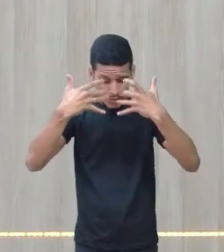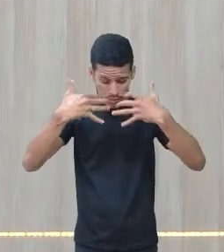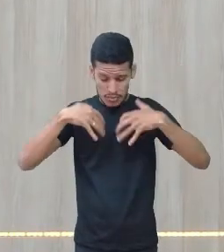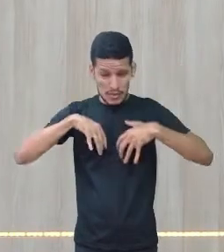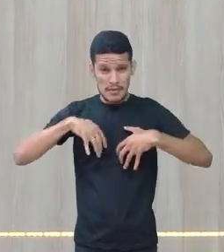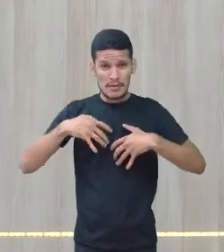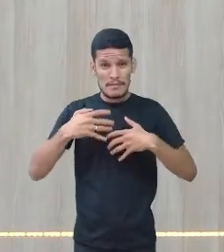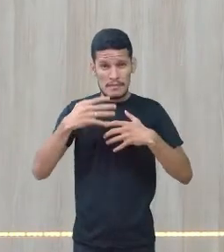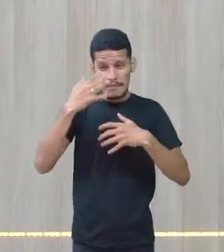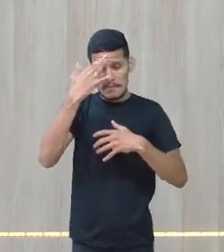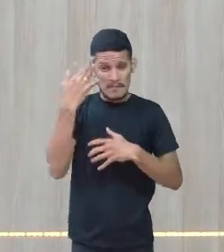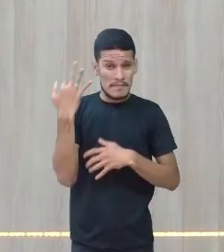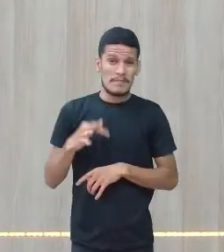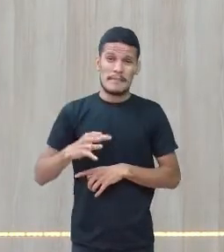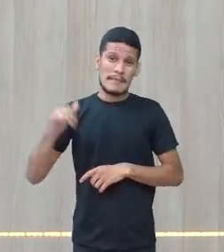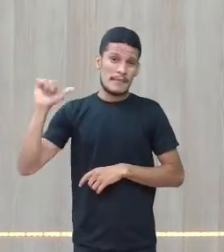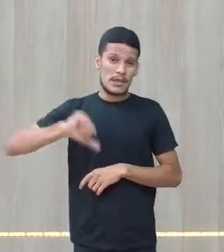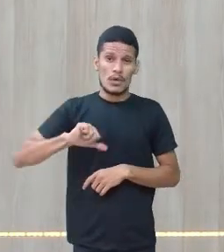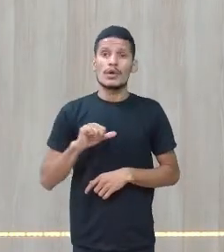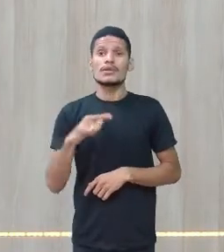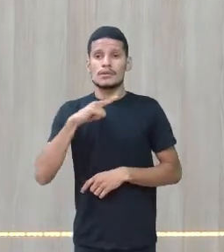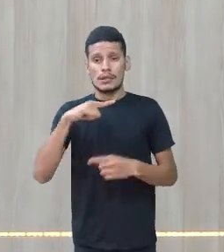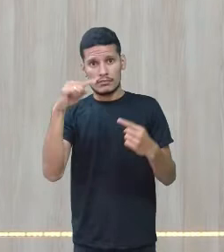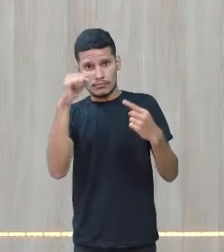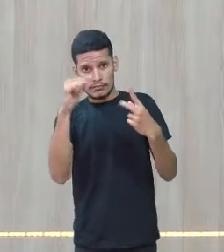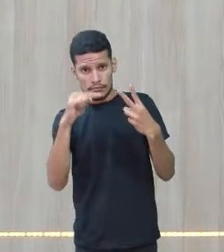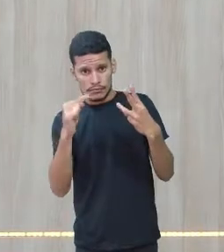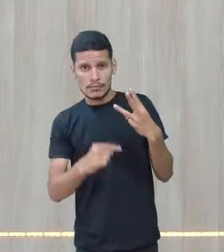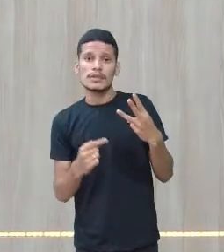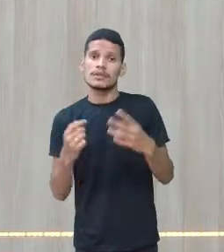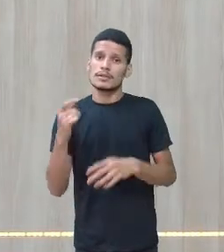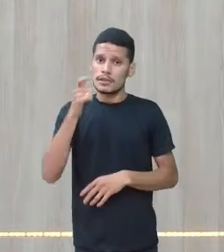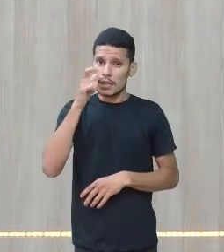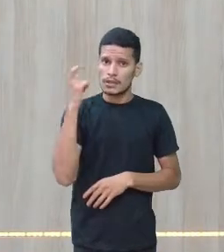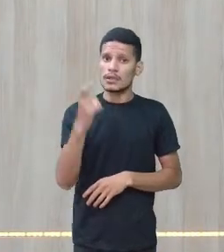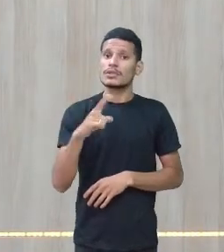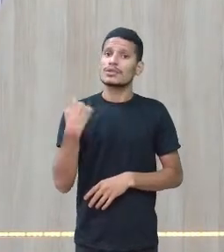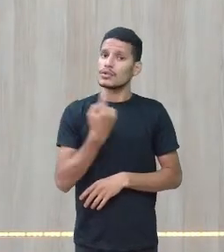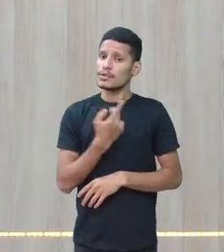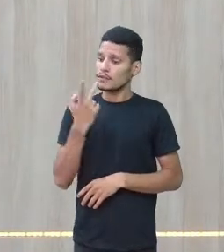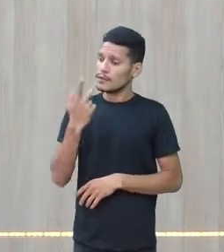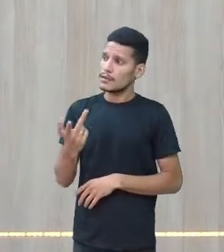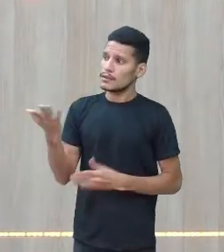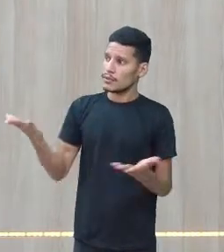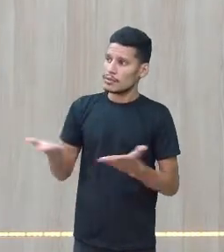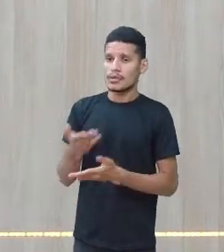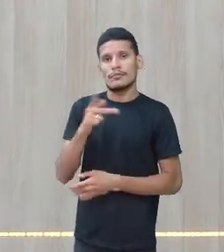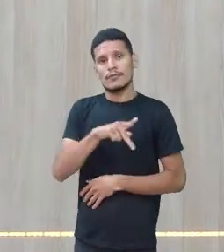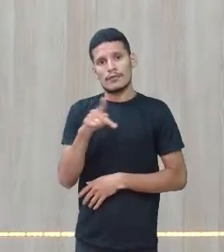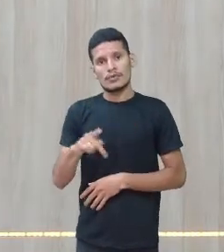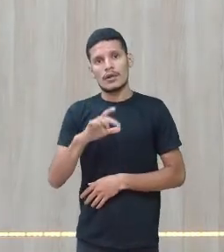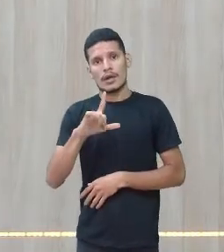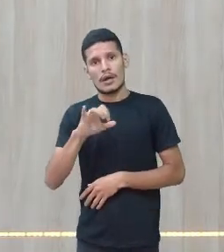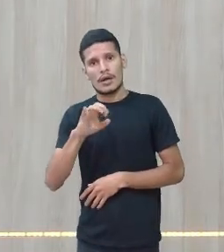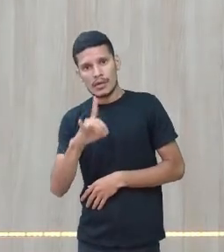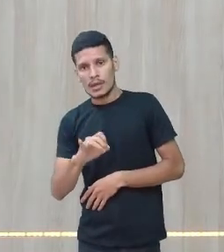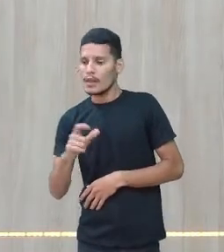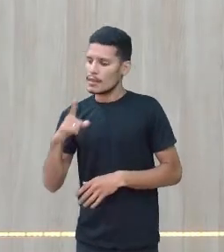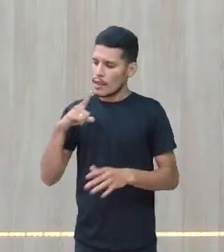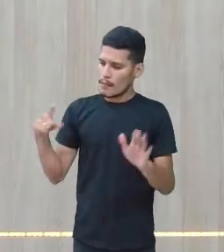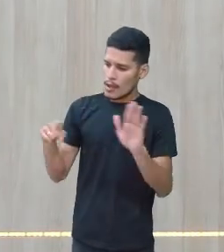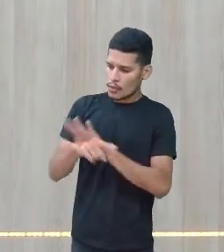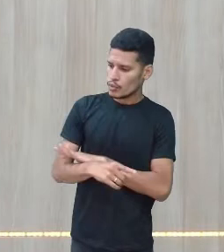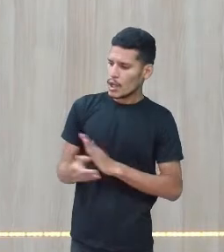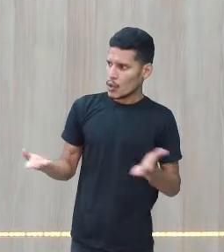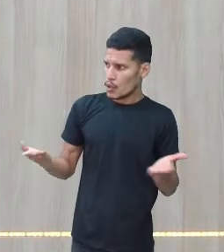ainda. Então são 3 casos aí, bem interessantes, que eu também vou chamar a professora Cláudia. Se tiver alguma pergunta também, Cláudia, se tiver